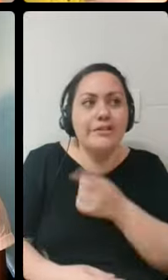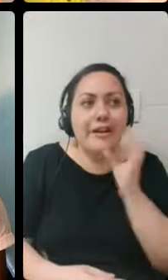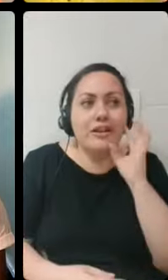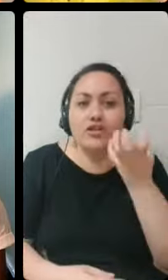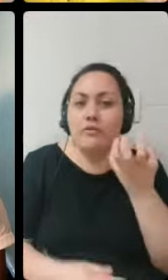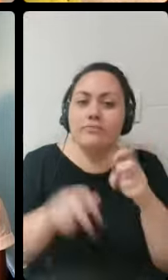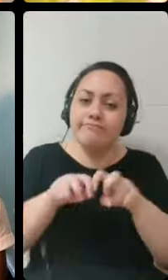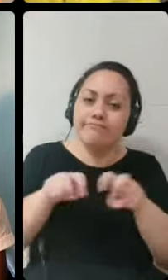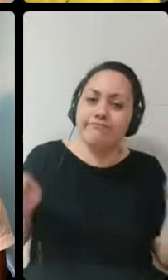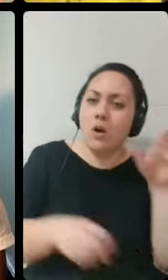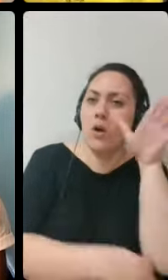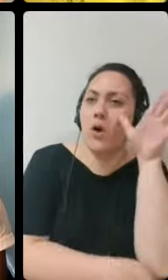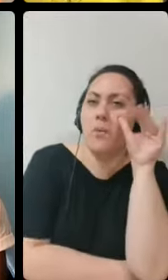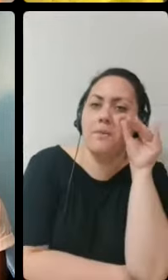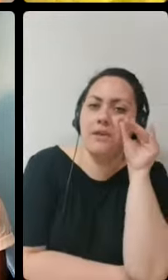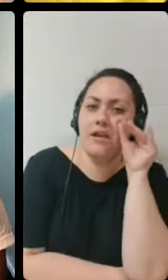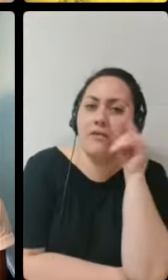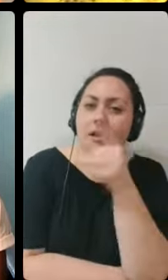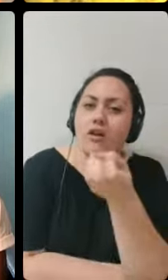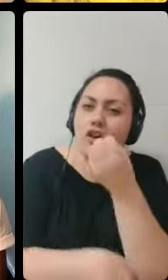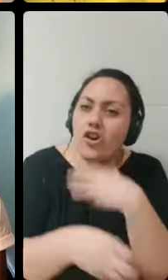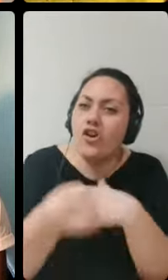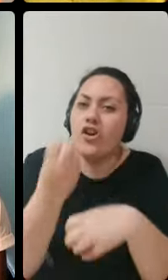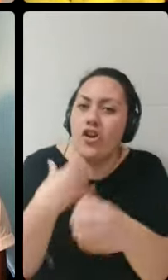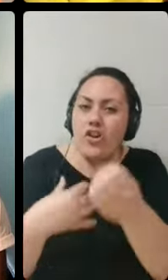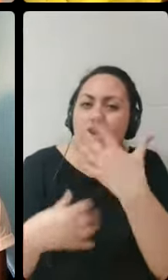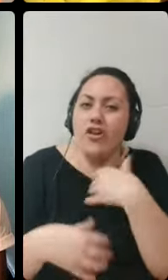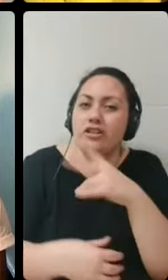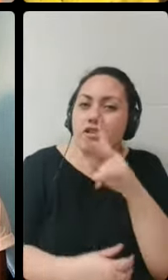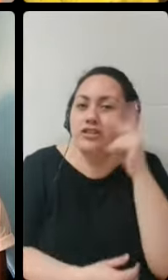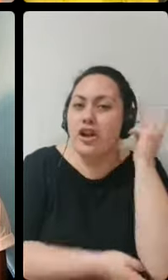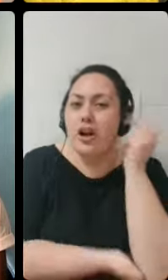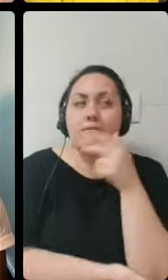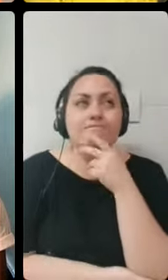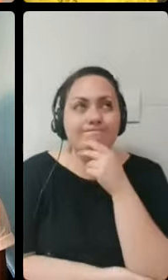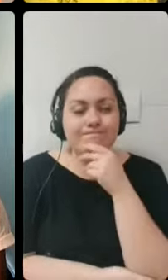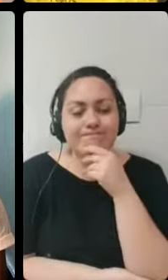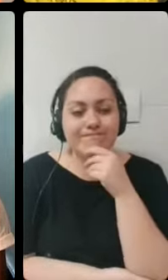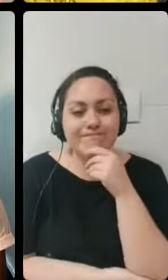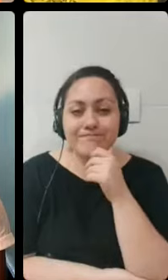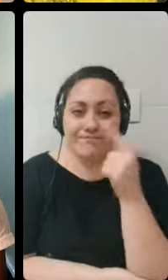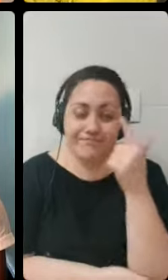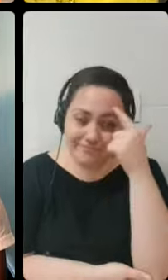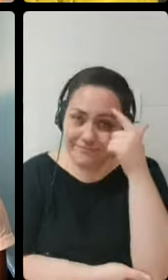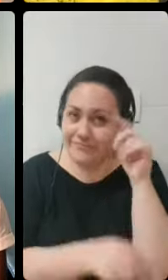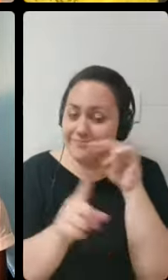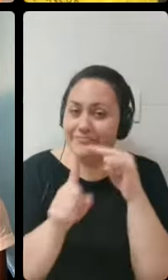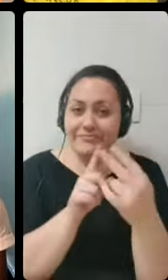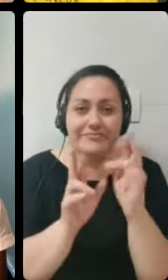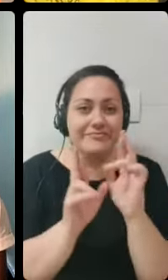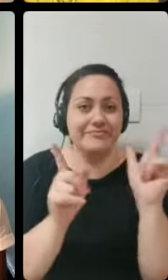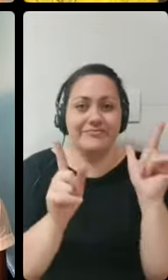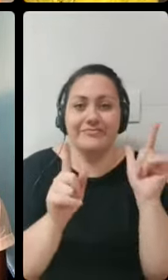que, nossa, mudou completamente meu pensamento sobre várias coisas. E justamente disso, tipo, não é porque tu tá vendo a pessoa que tu sabe de